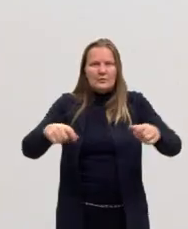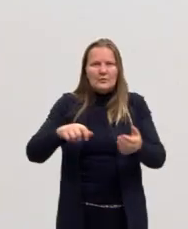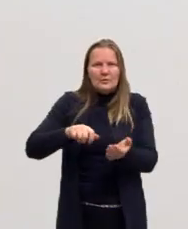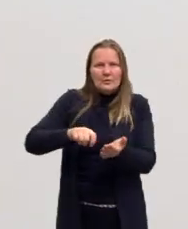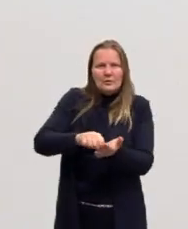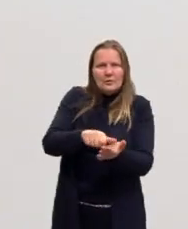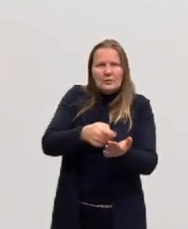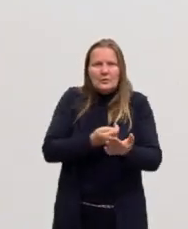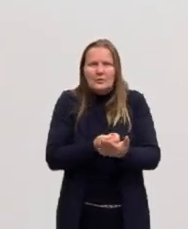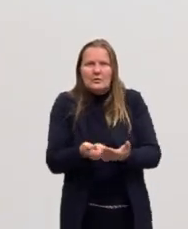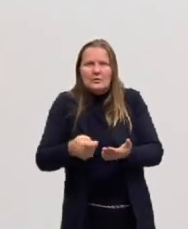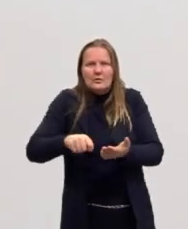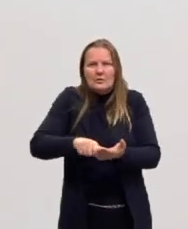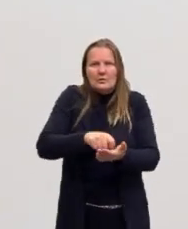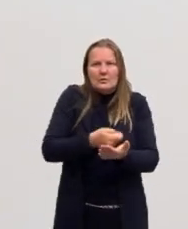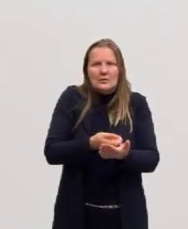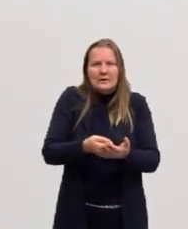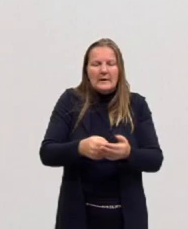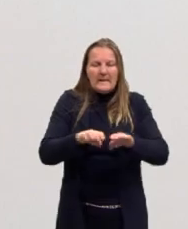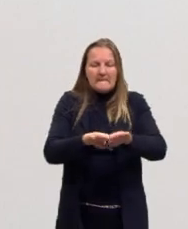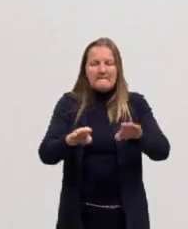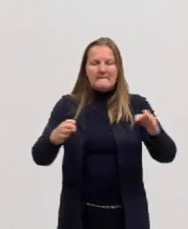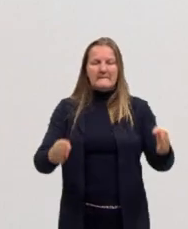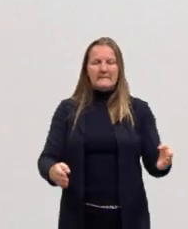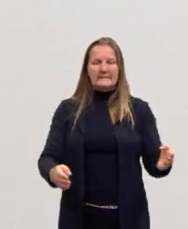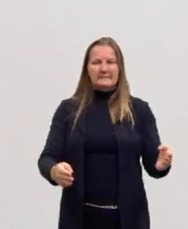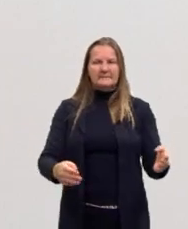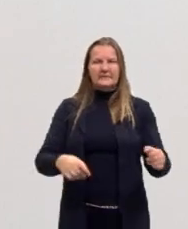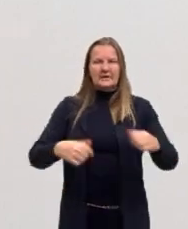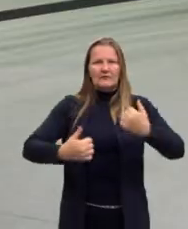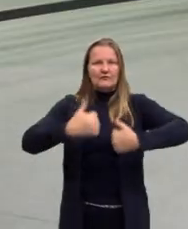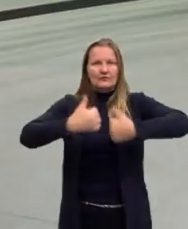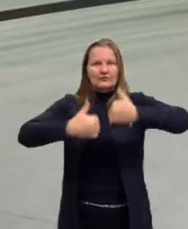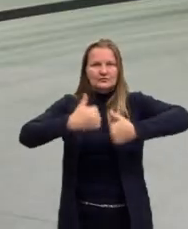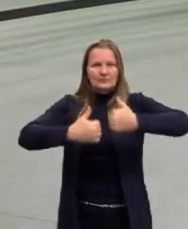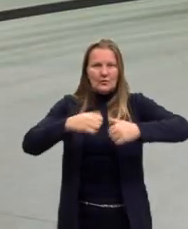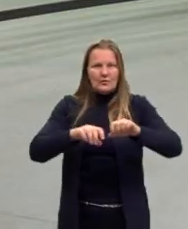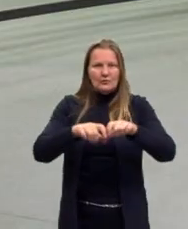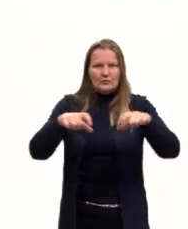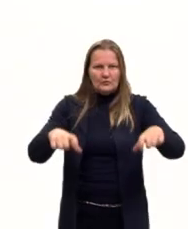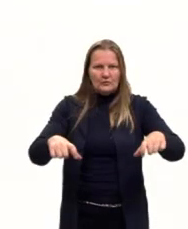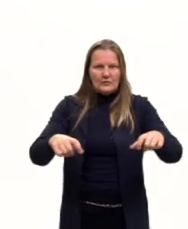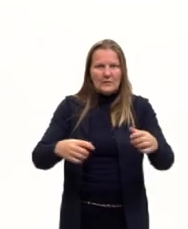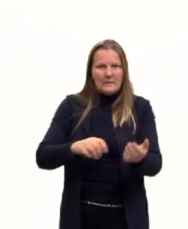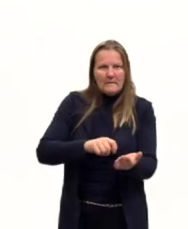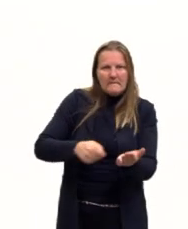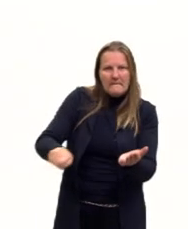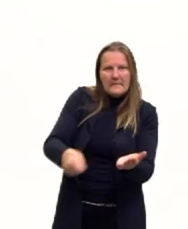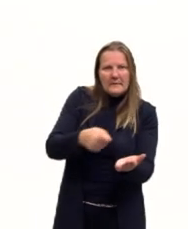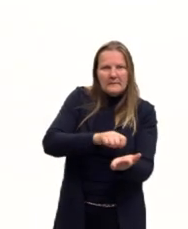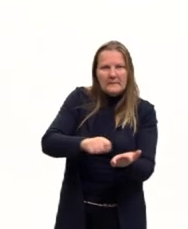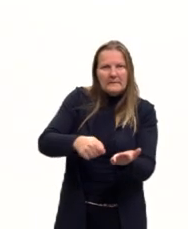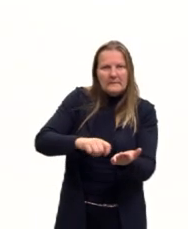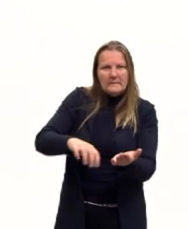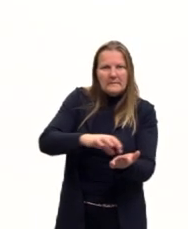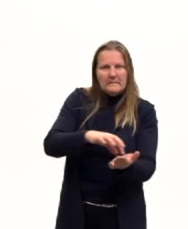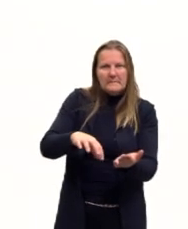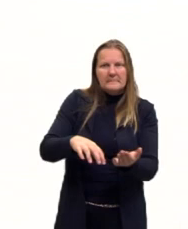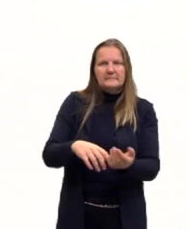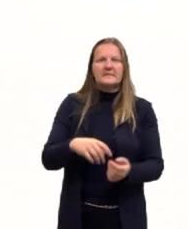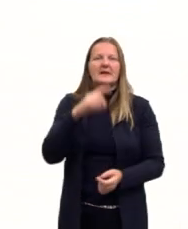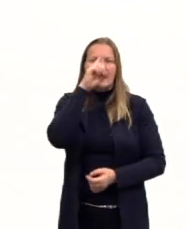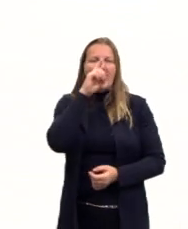Futebol de Botão é chamado assim o futebol de mesa né mas de novo tá certo ali